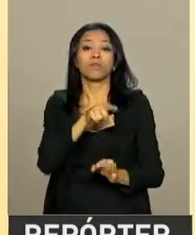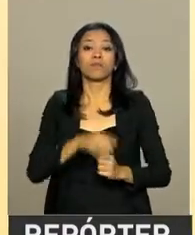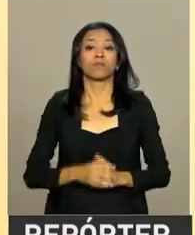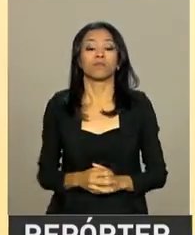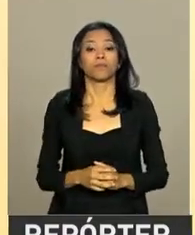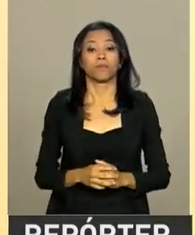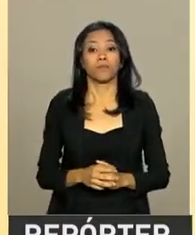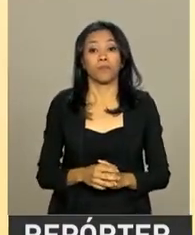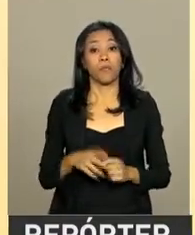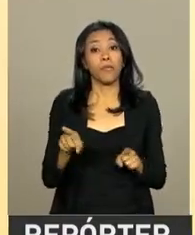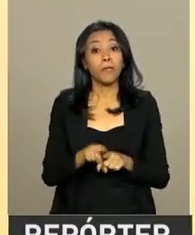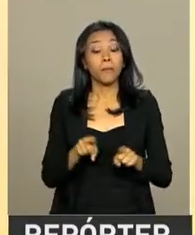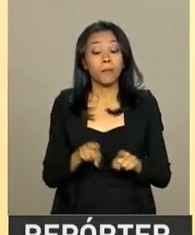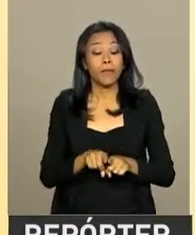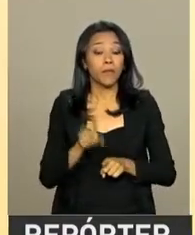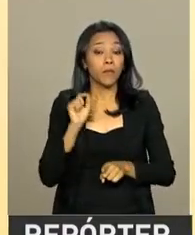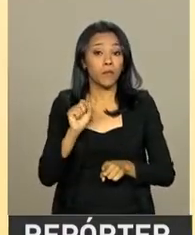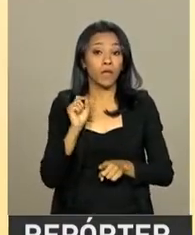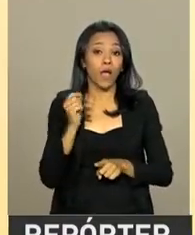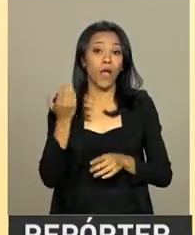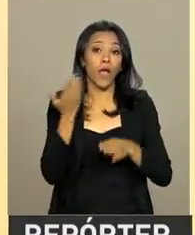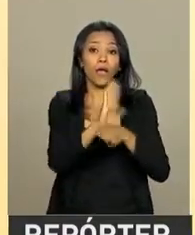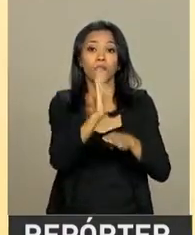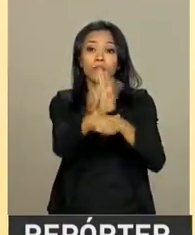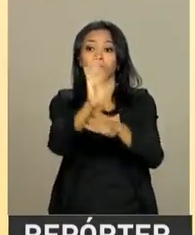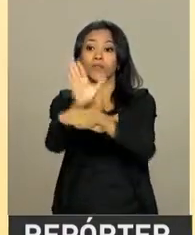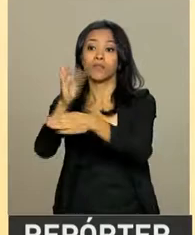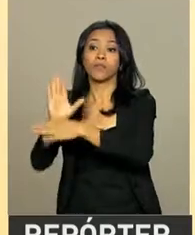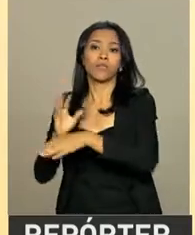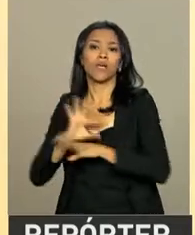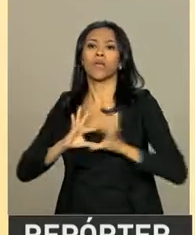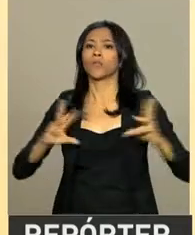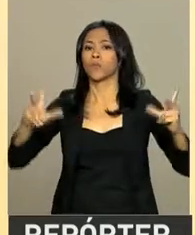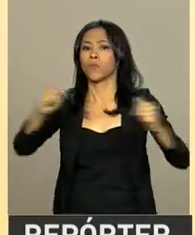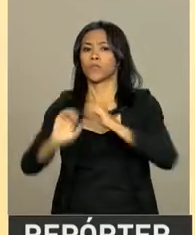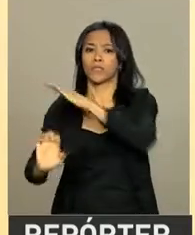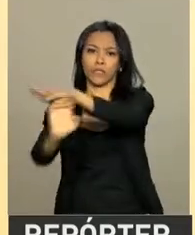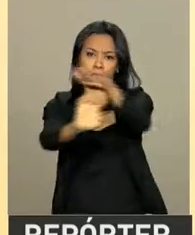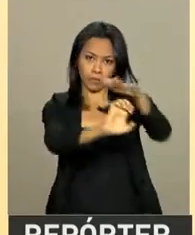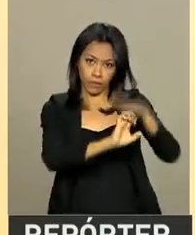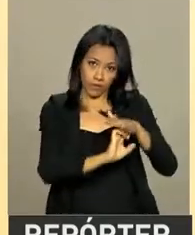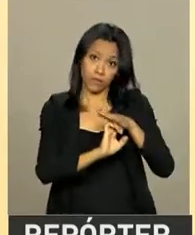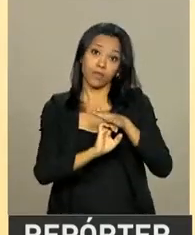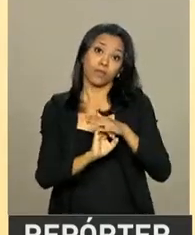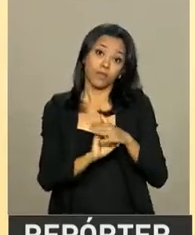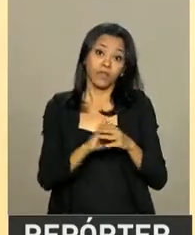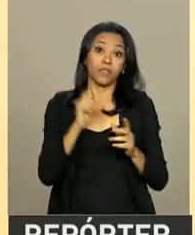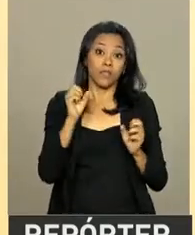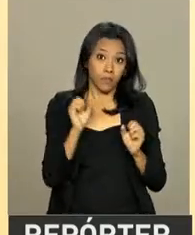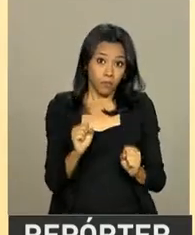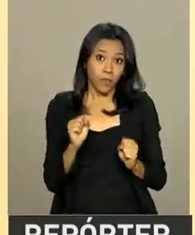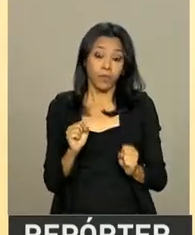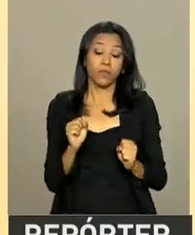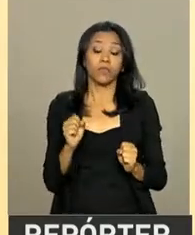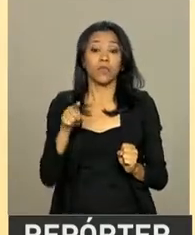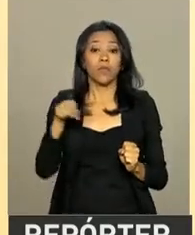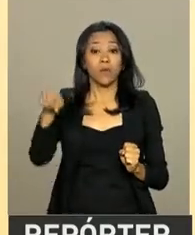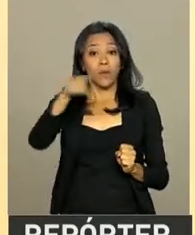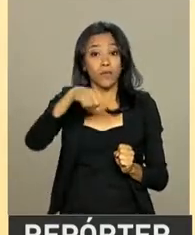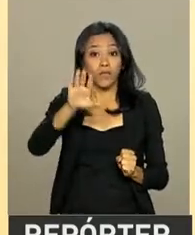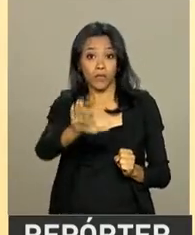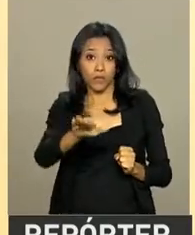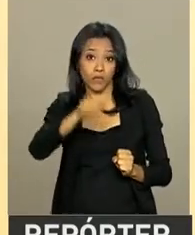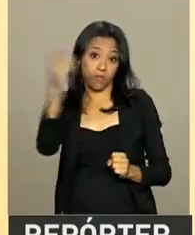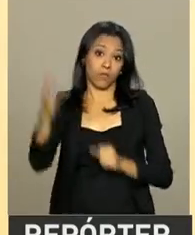importado. E beneficia a todas as empresas nacionais que passam a concorrer com as empresas de fora, com essas empresas de